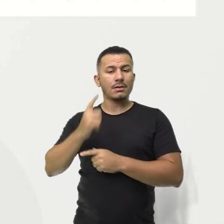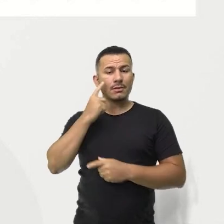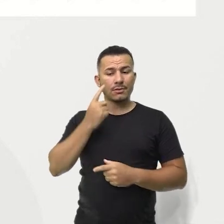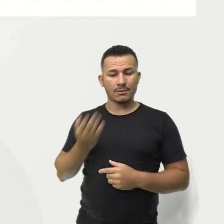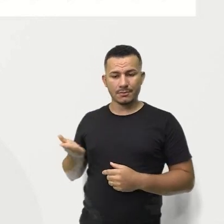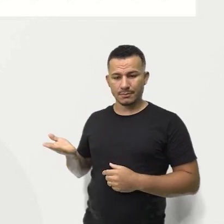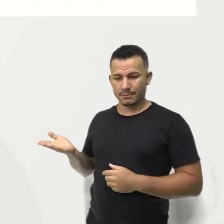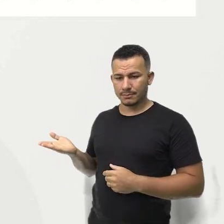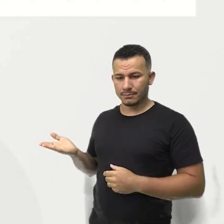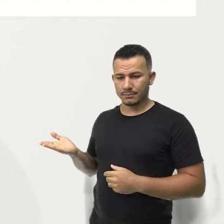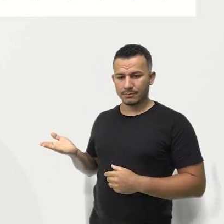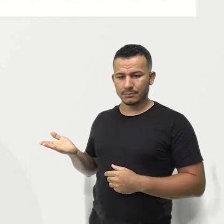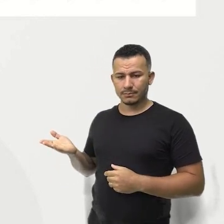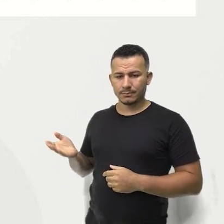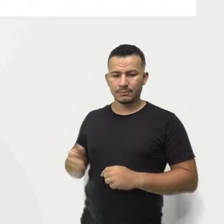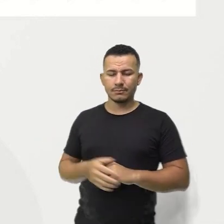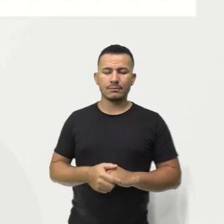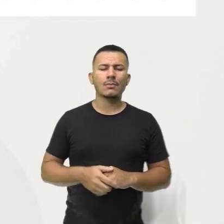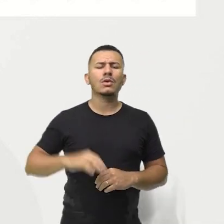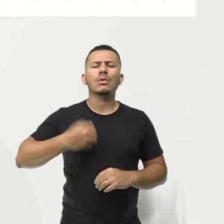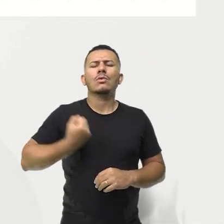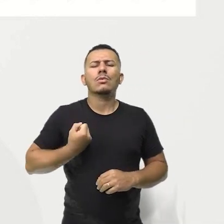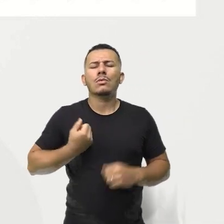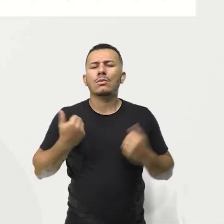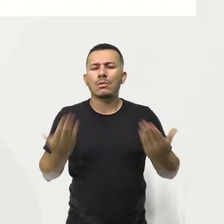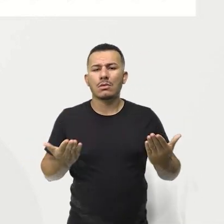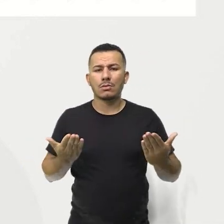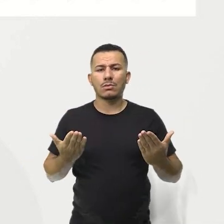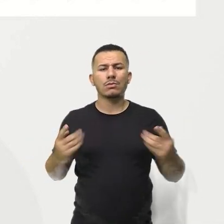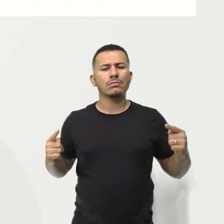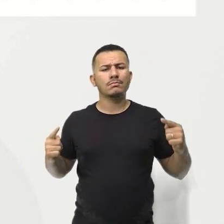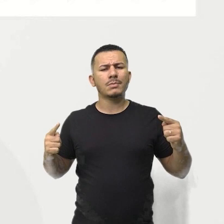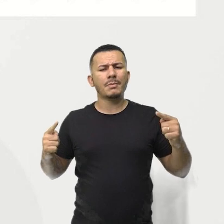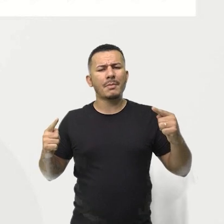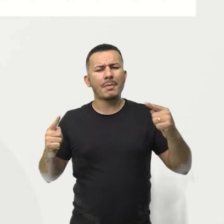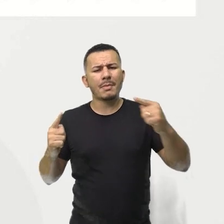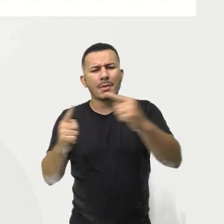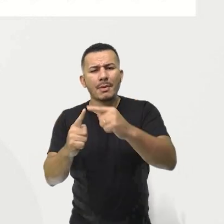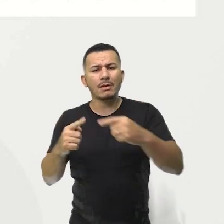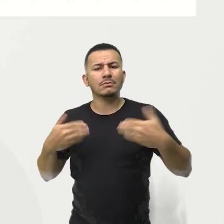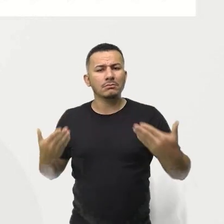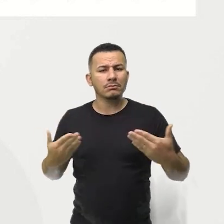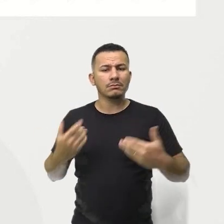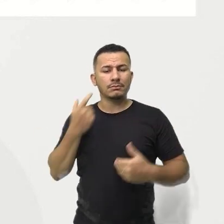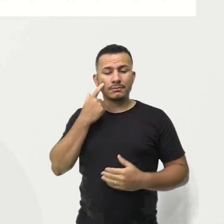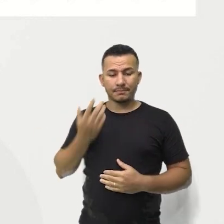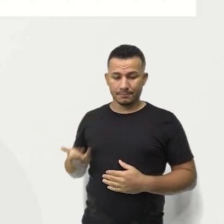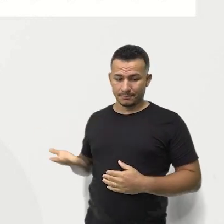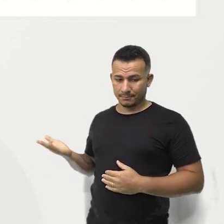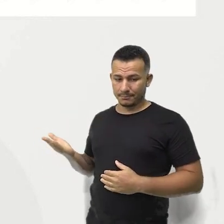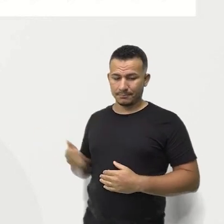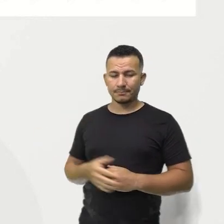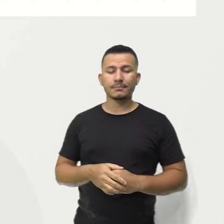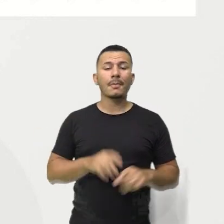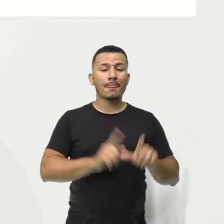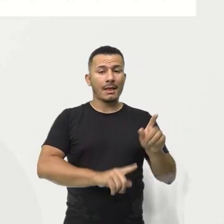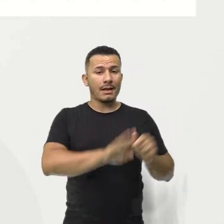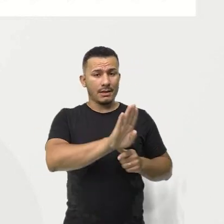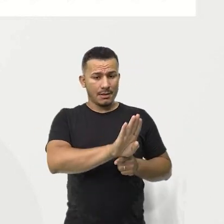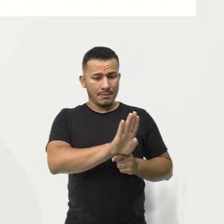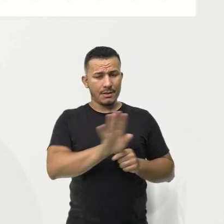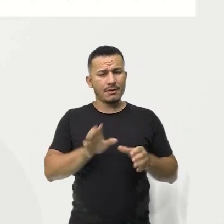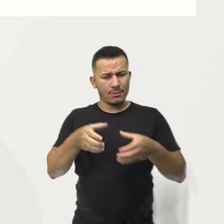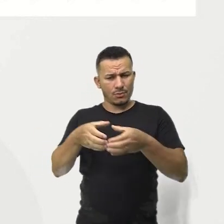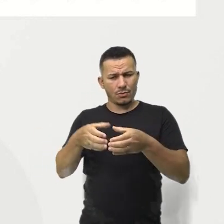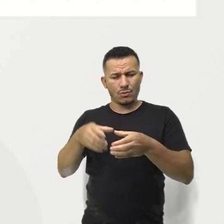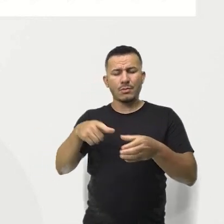1 para y, tá legal? Do ponto B, ó, tá aqui o ponto B, alunos. Aqui, ó, ponto B. Quais